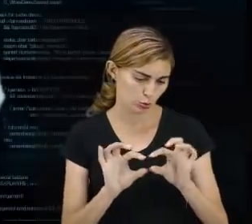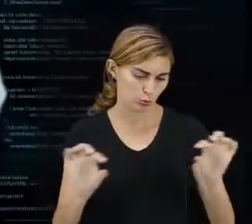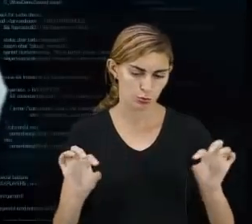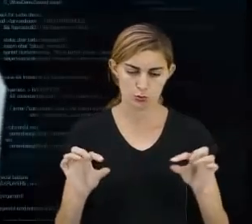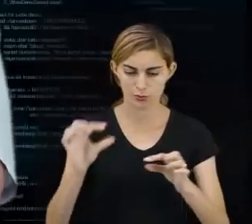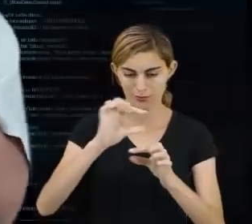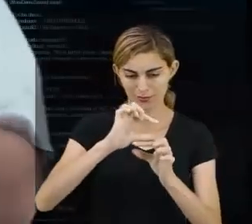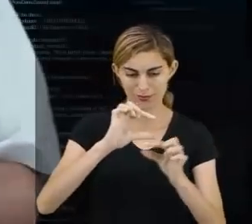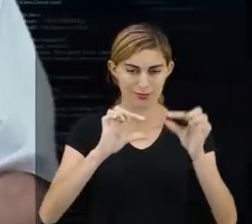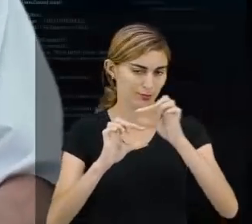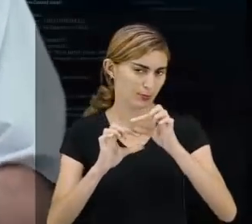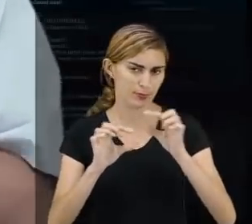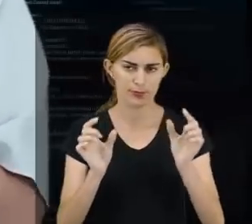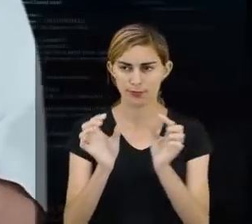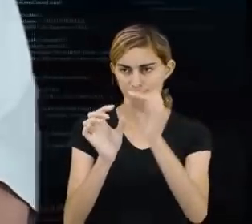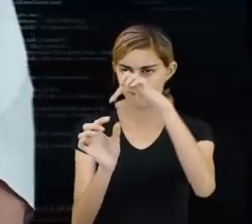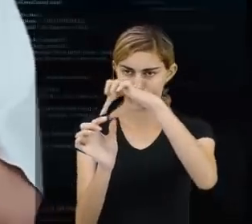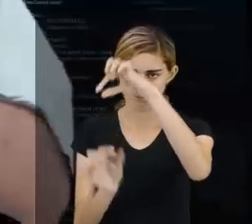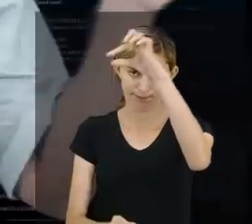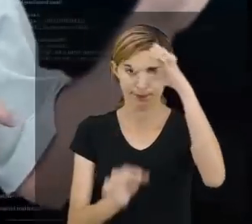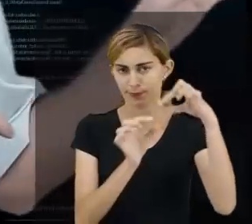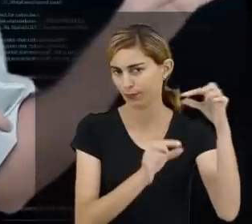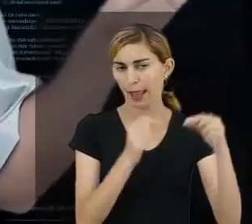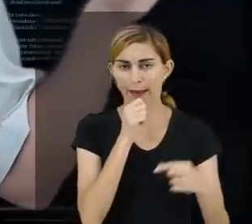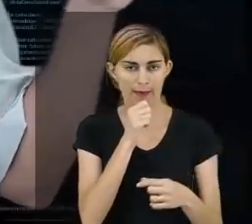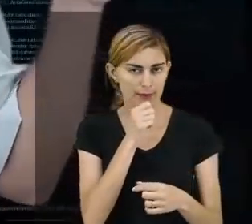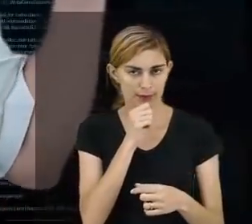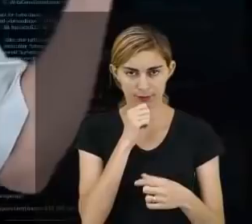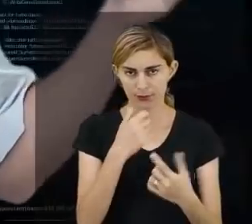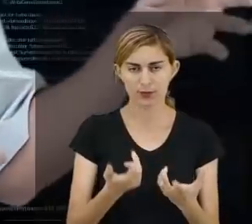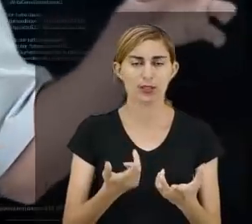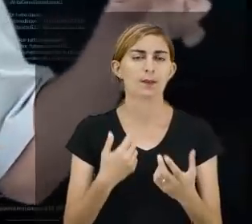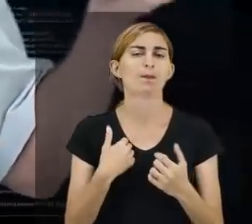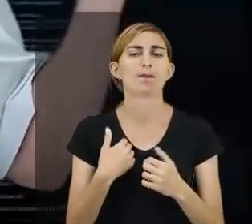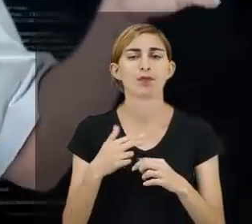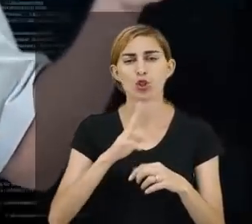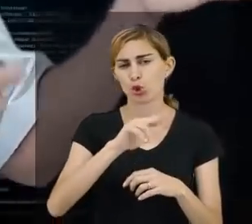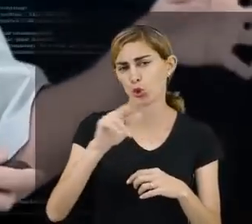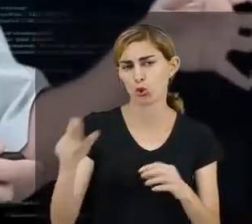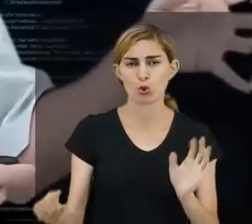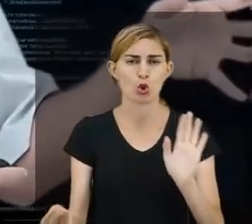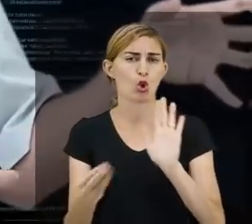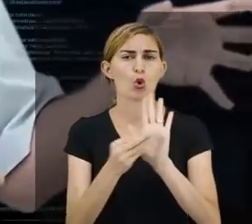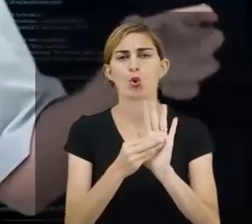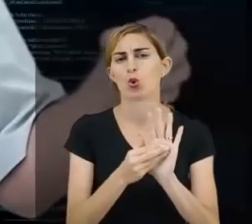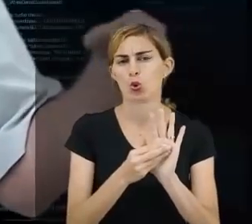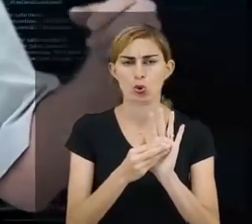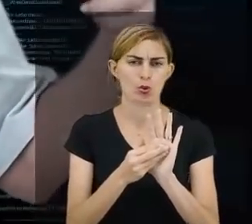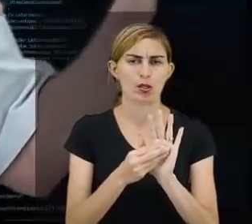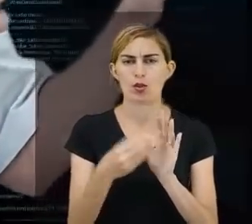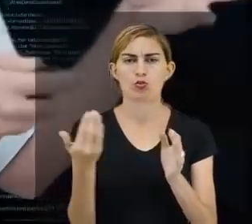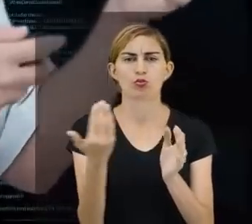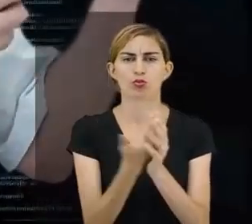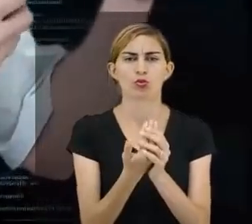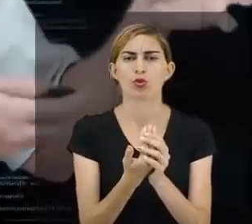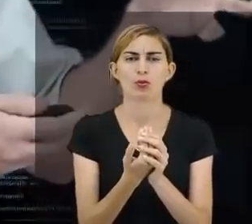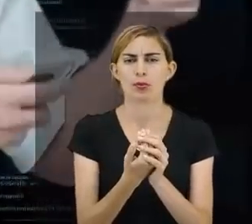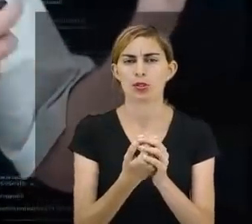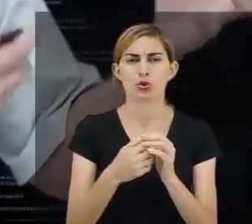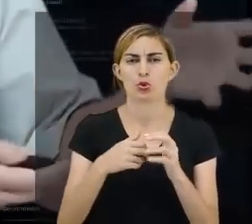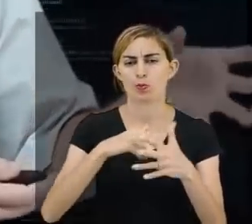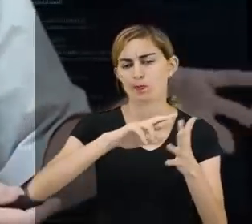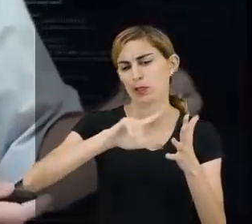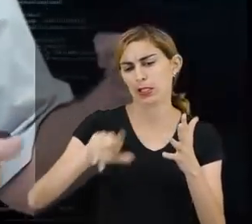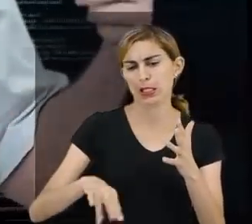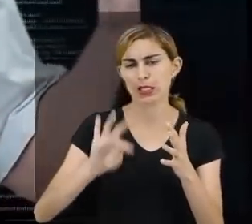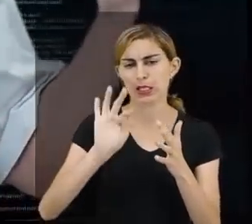conhecia CSS. Agora que a gente conhece CSS, a gente não usa mais. A gente nunca deve colocar no documento HTML as